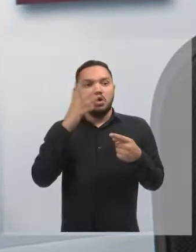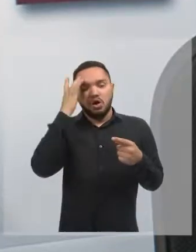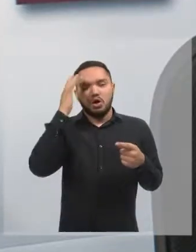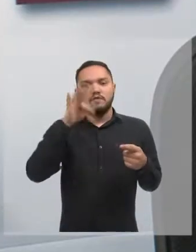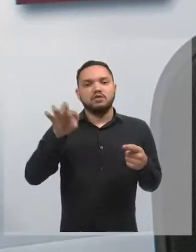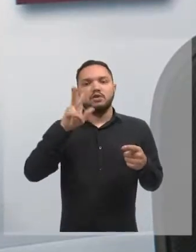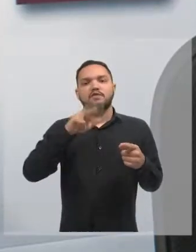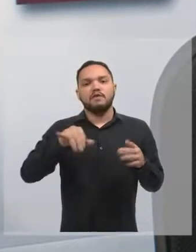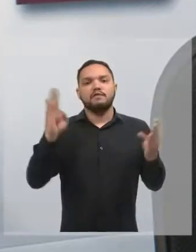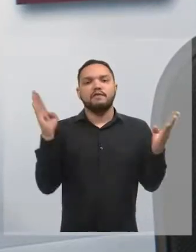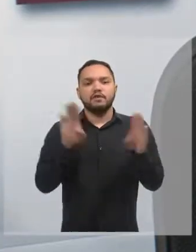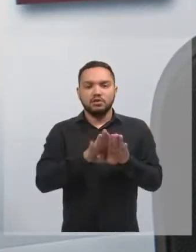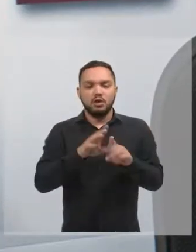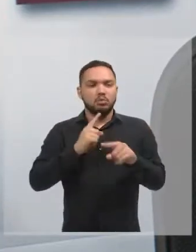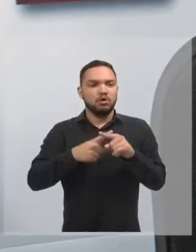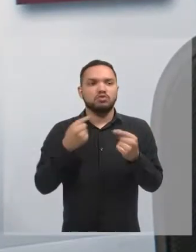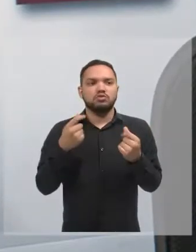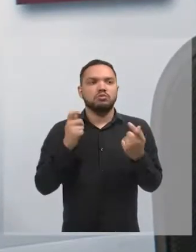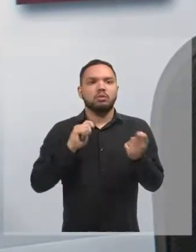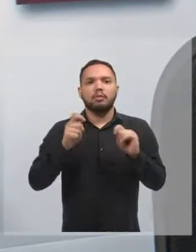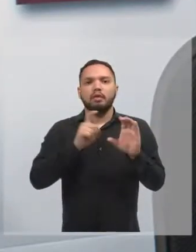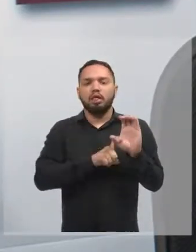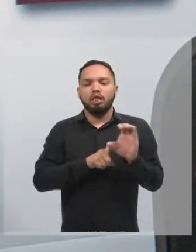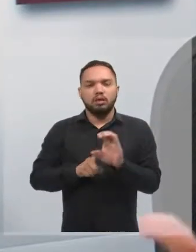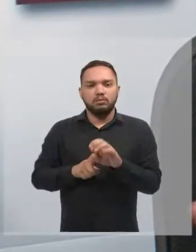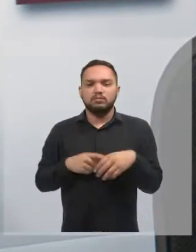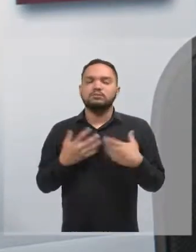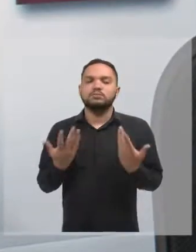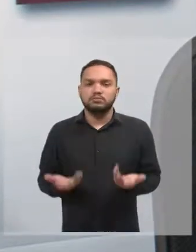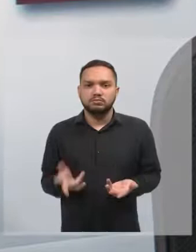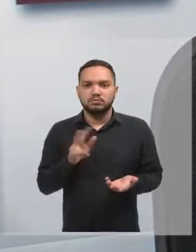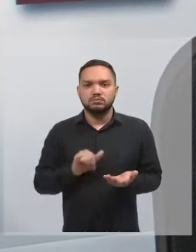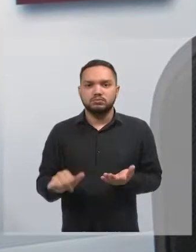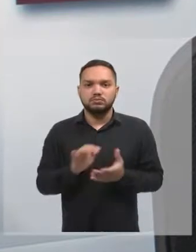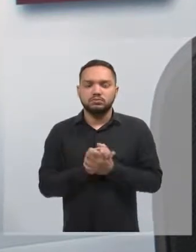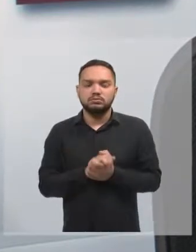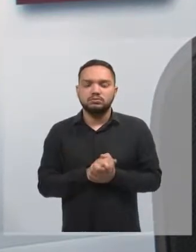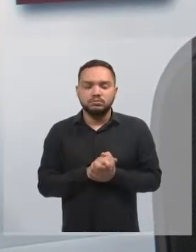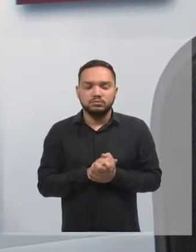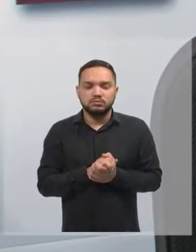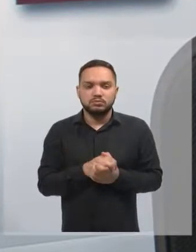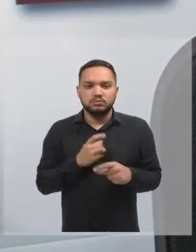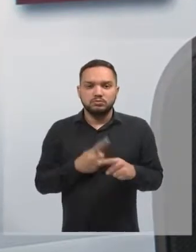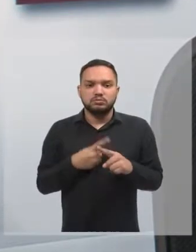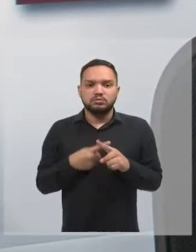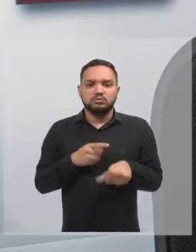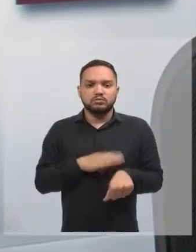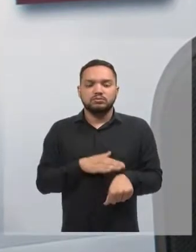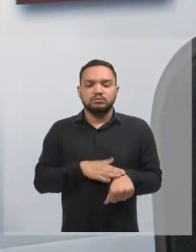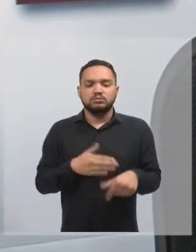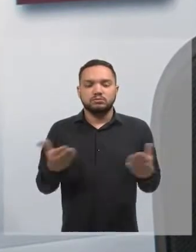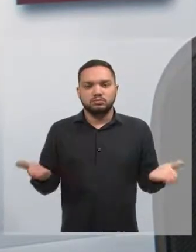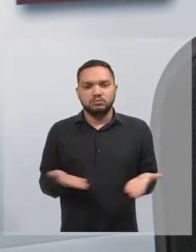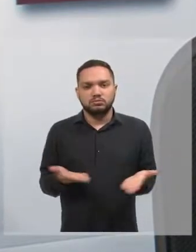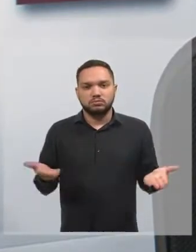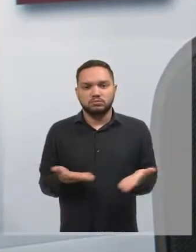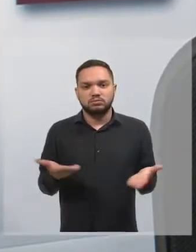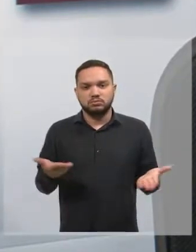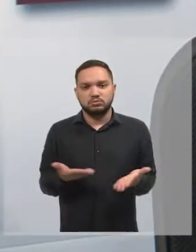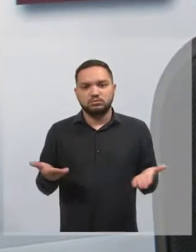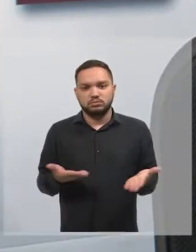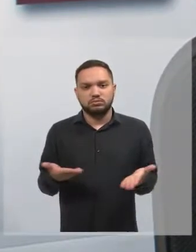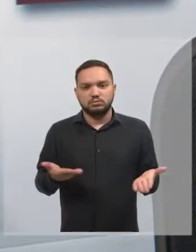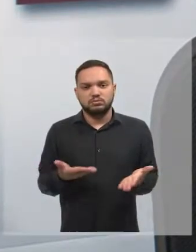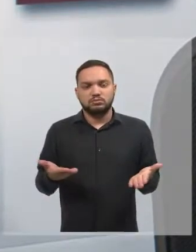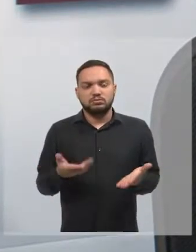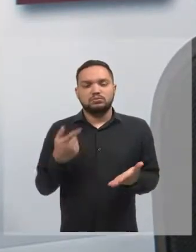Porque a partir do momento que a dificuldade de se passar crédito e a rigorosidade que eles estão cobrando dos